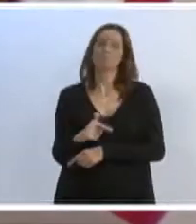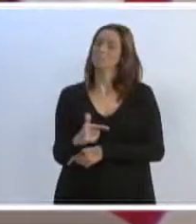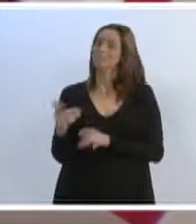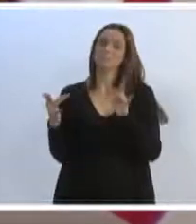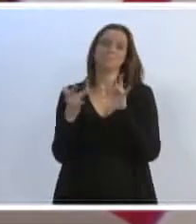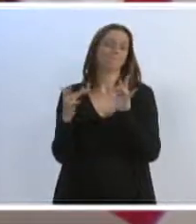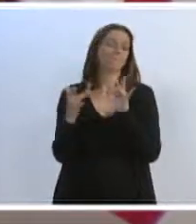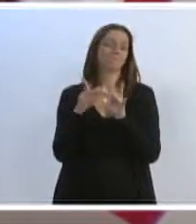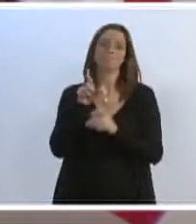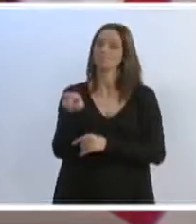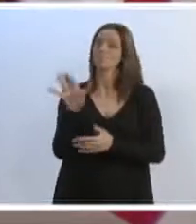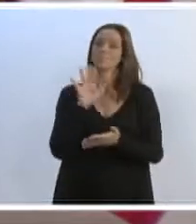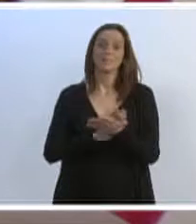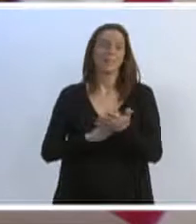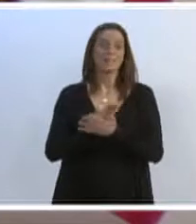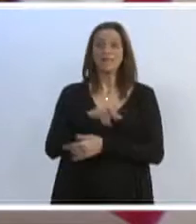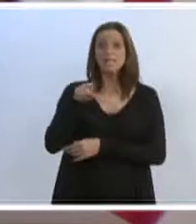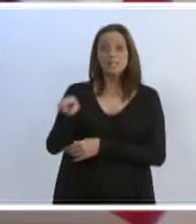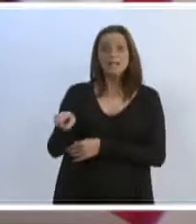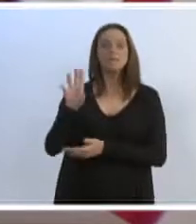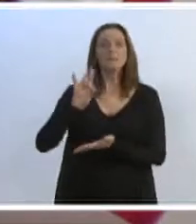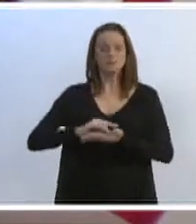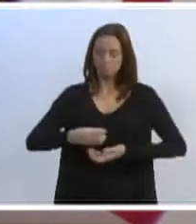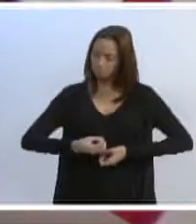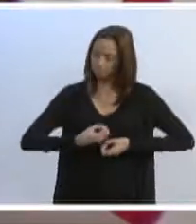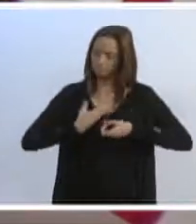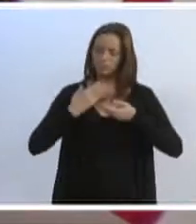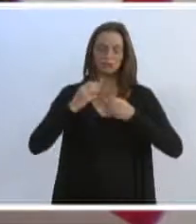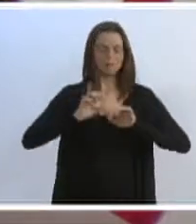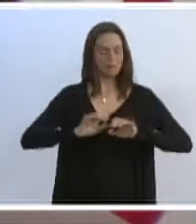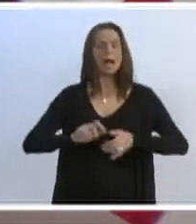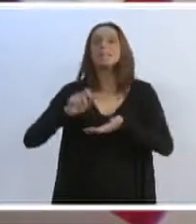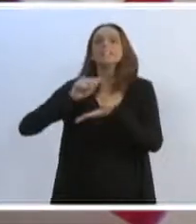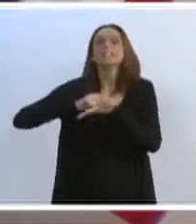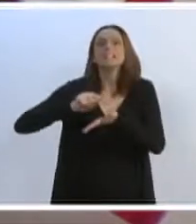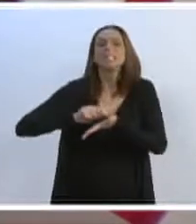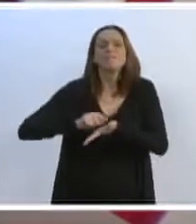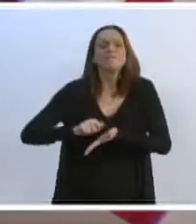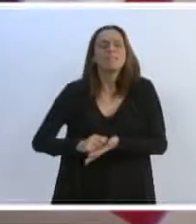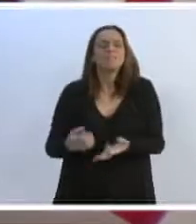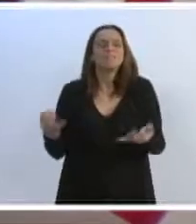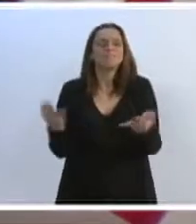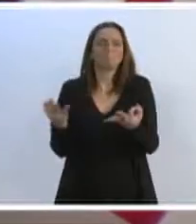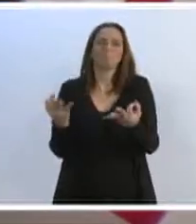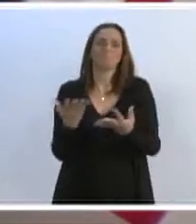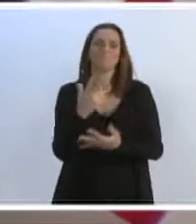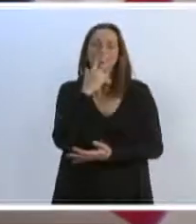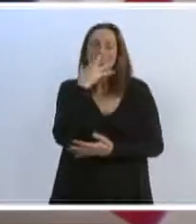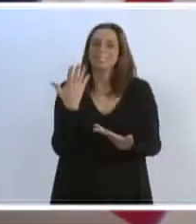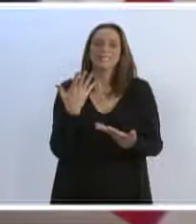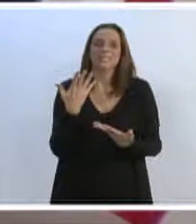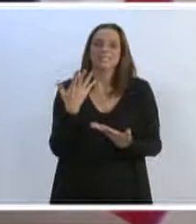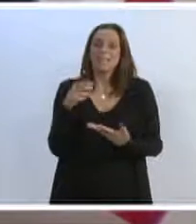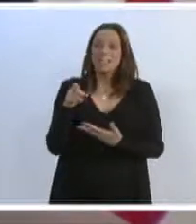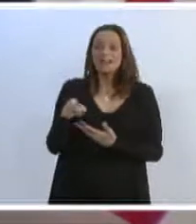ao longo desses 60 anos da revista Blumenau em Cadernos, ela passou por